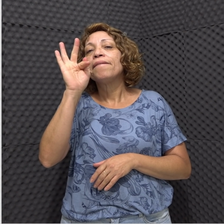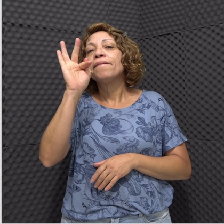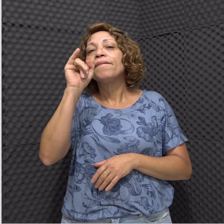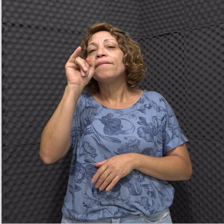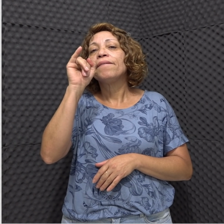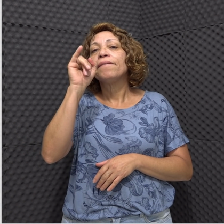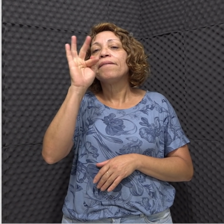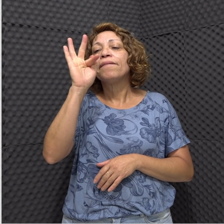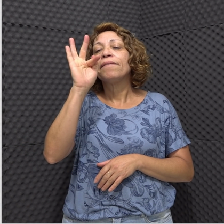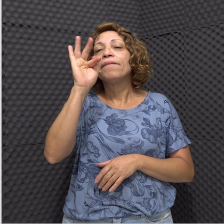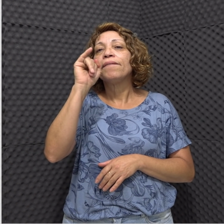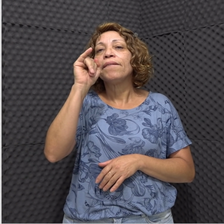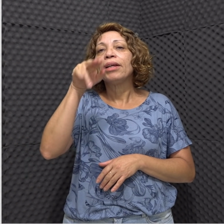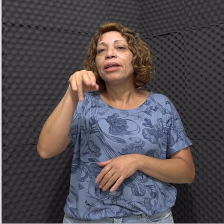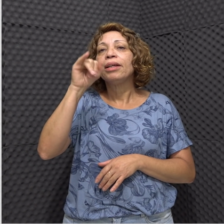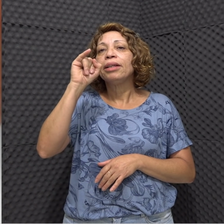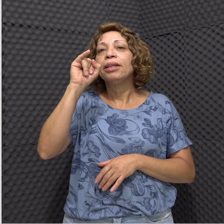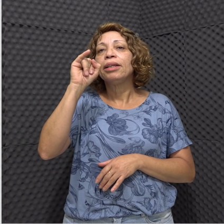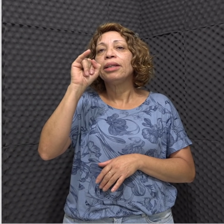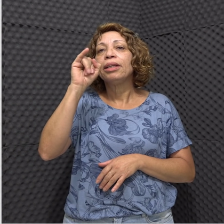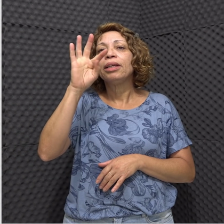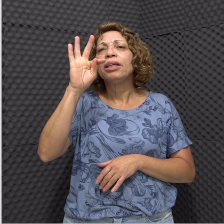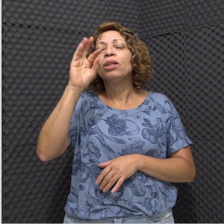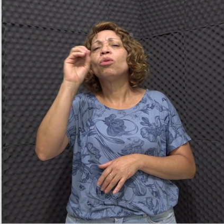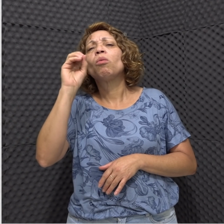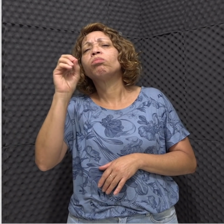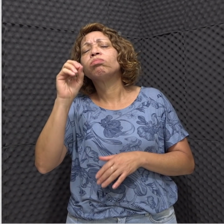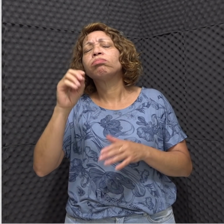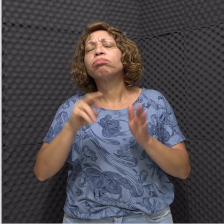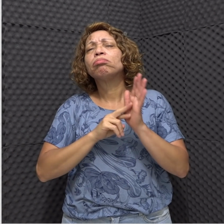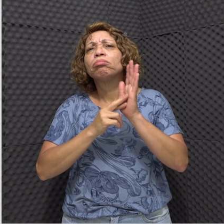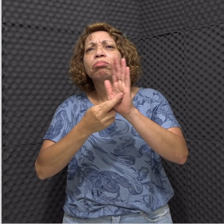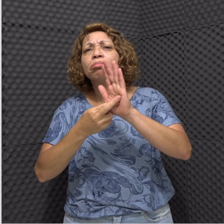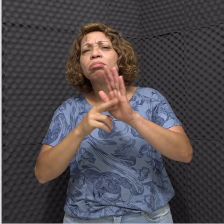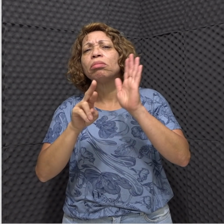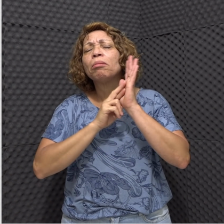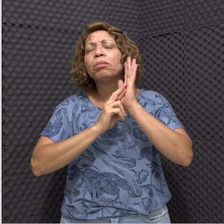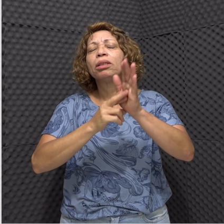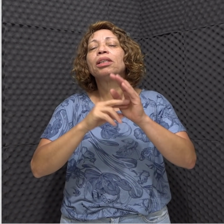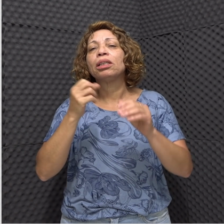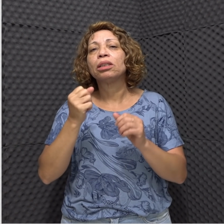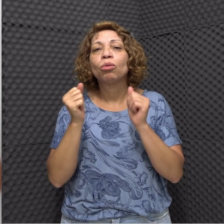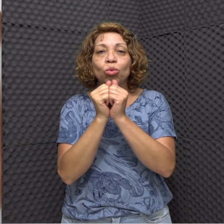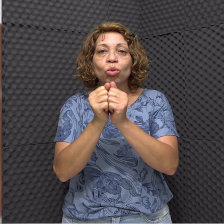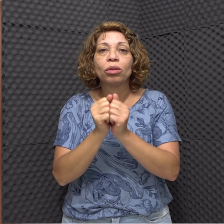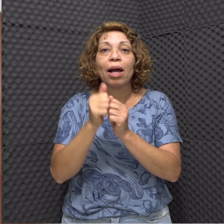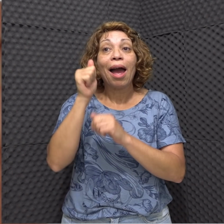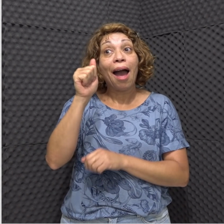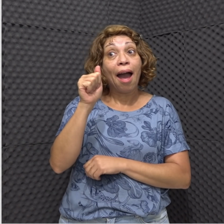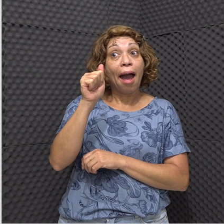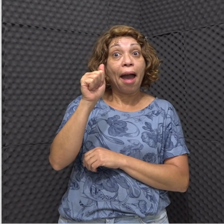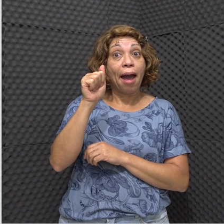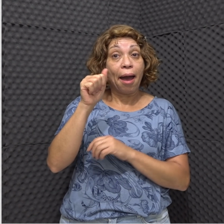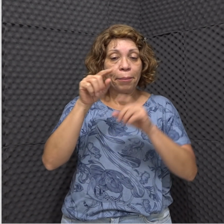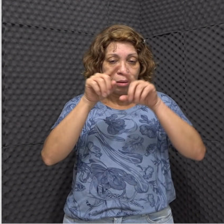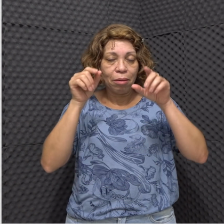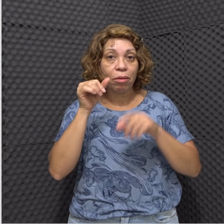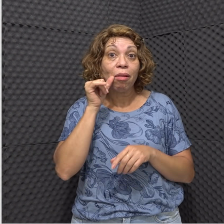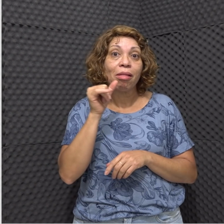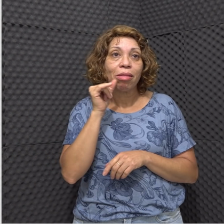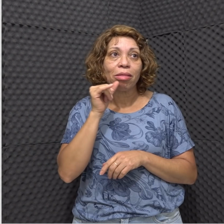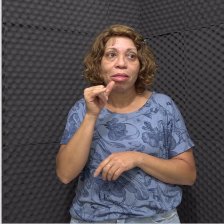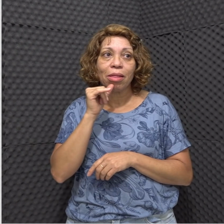finito, que é aquele que é formado por um número limitado de elementos, como, por exemplo, o conjunto de letras que representam as